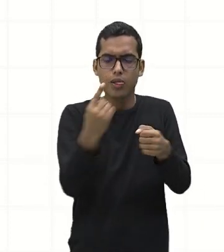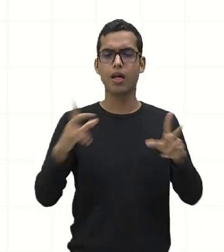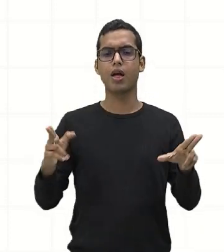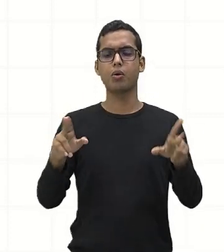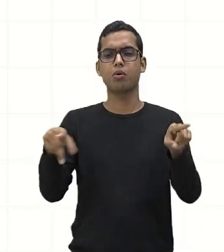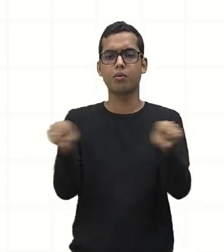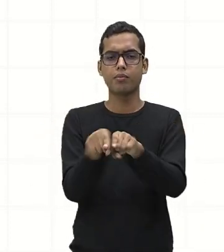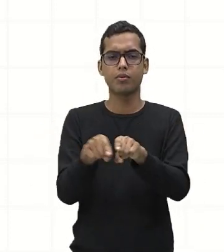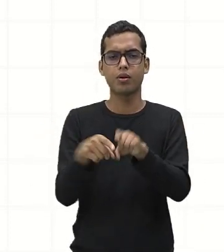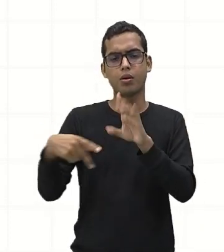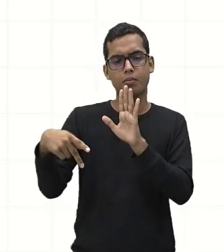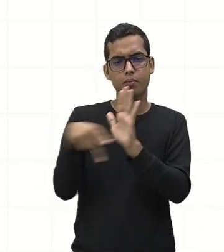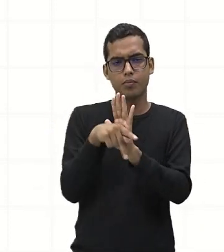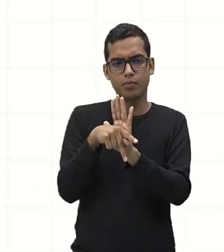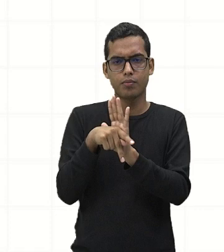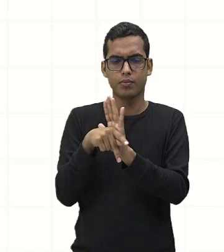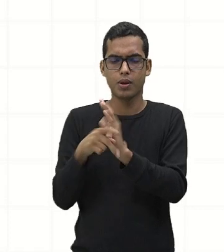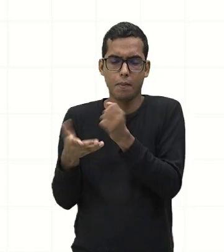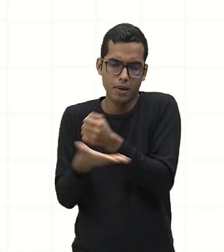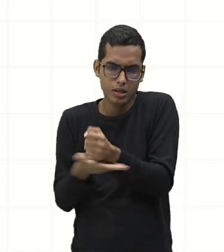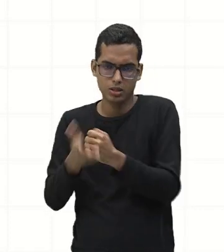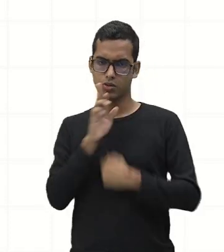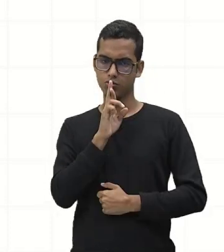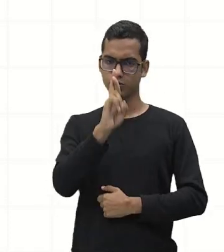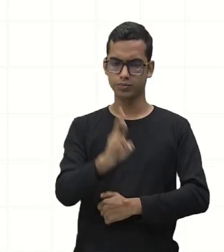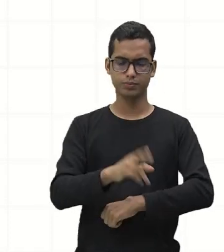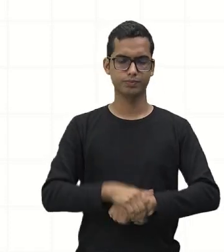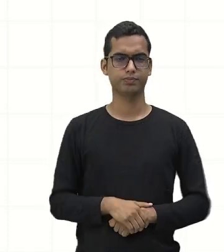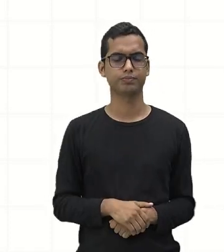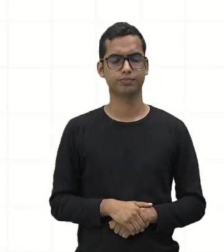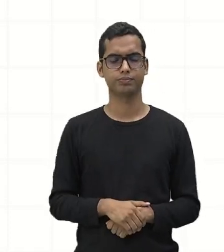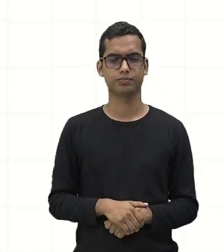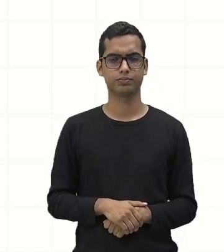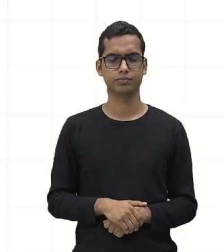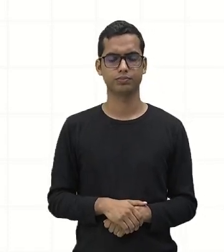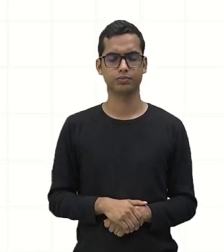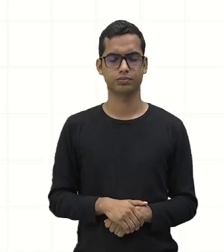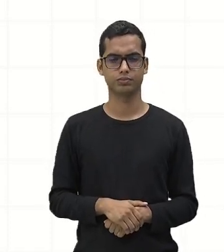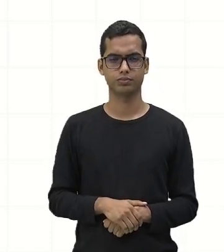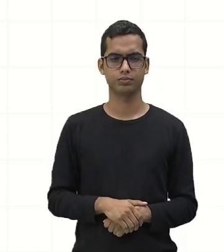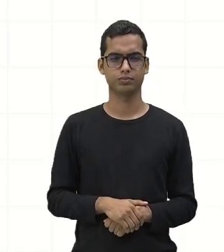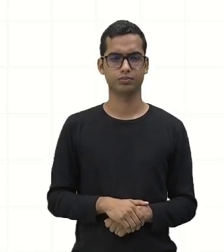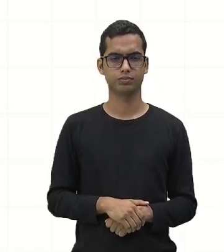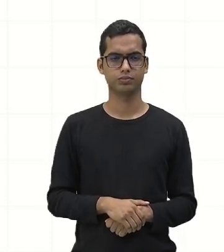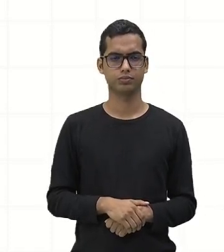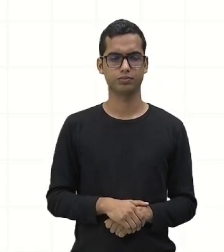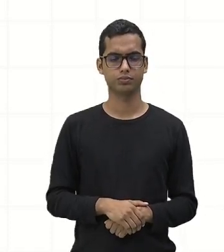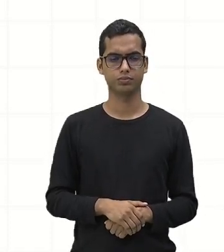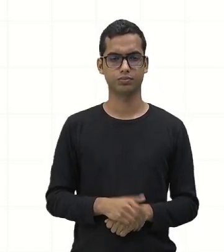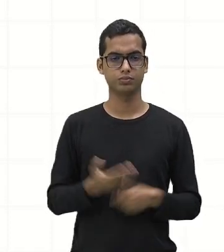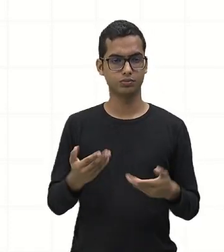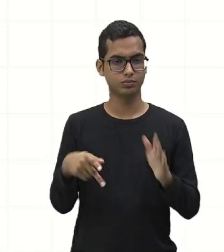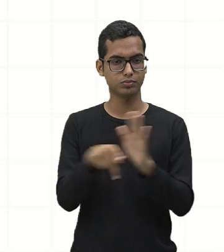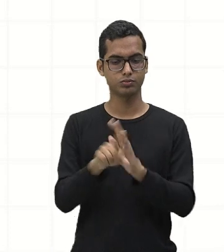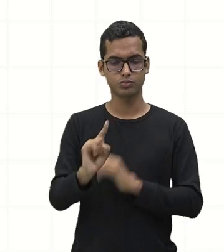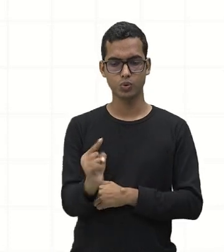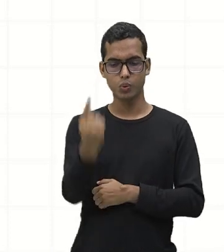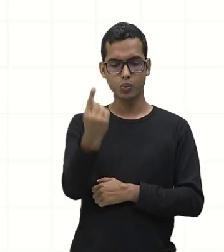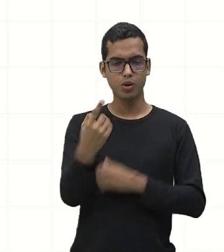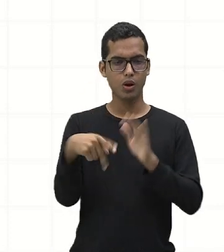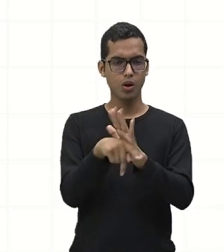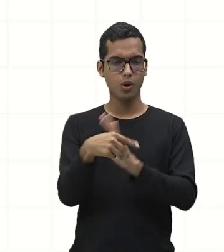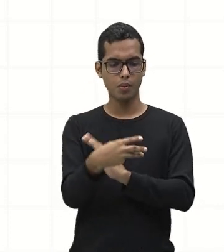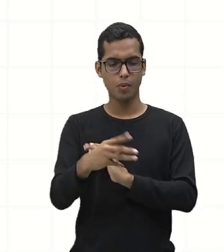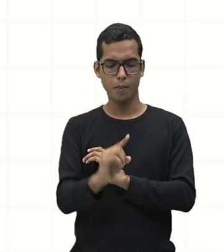base. Tá? Então, agora, ó, o expoente é 1. O que nós estávamos vendo há